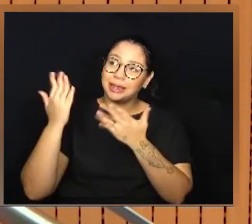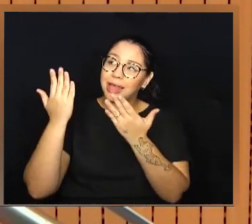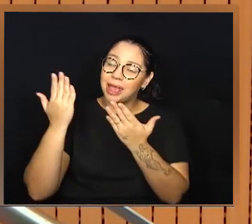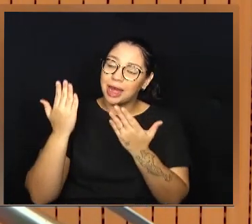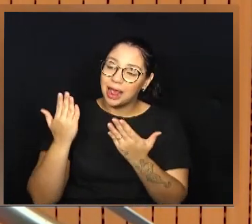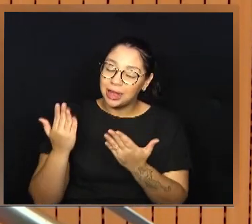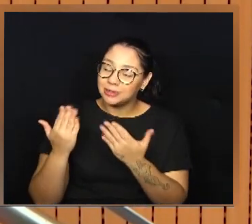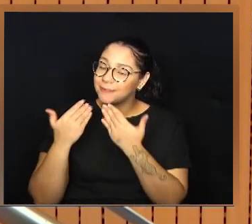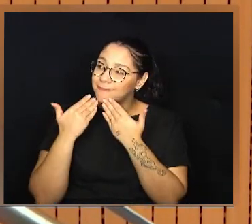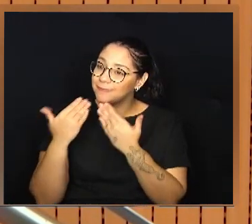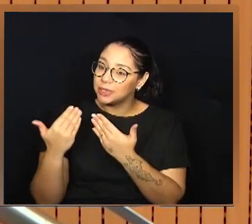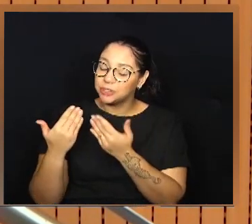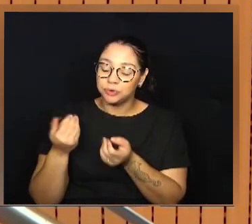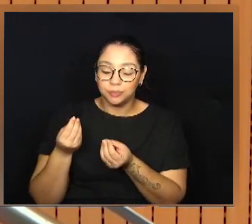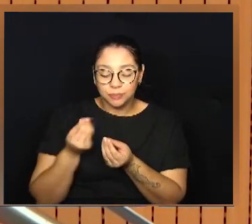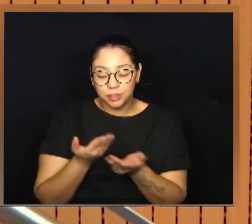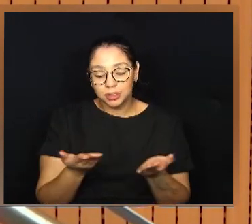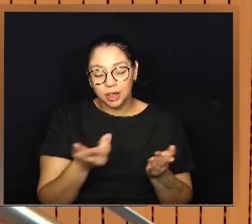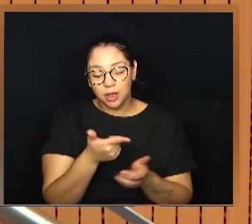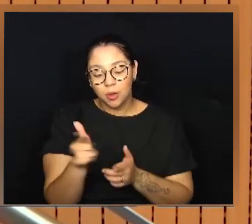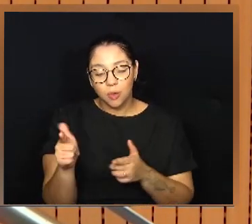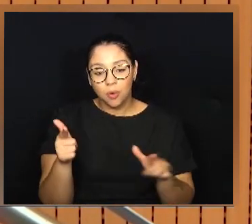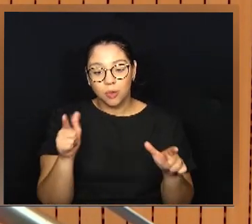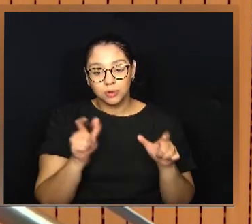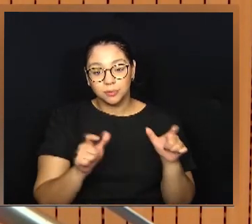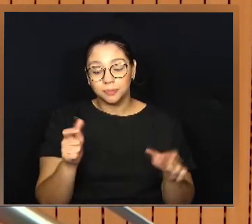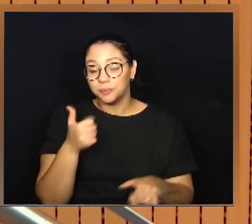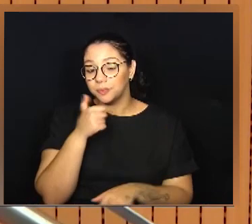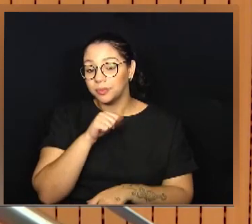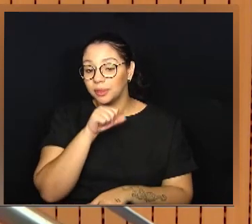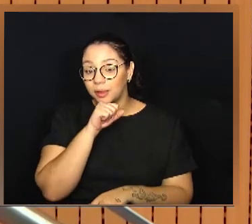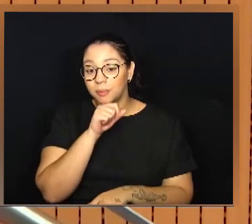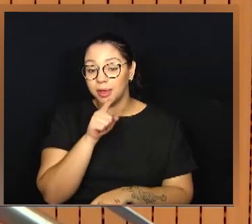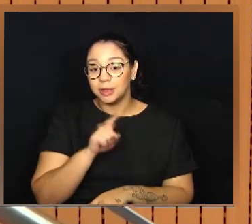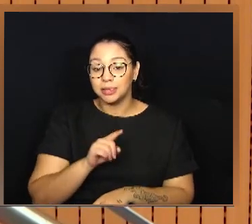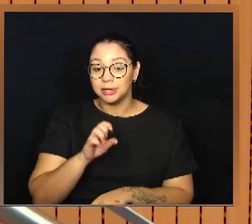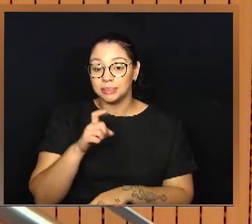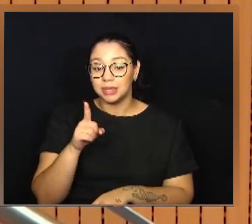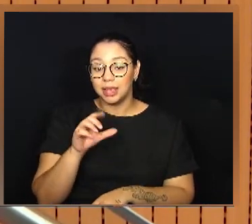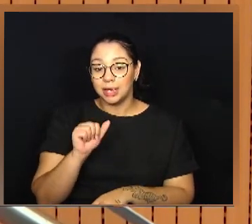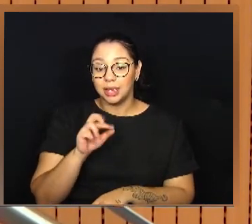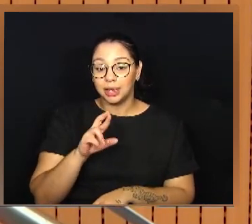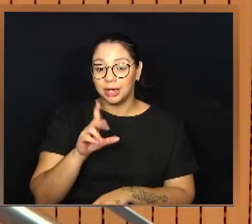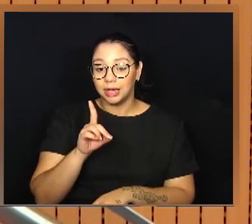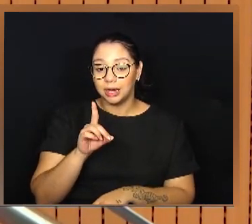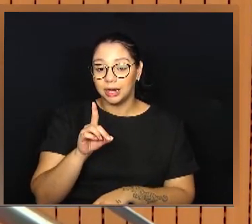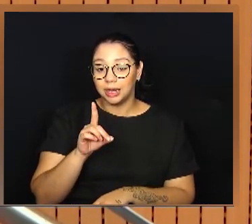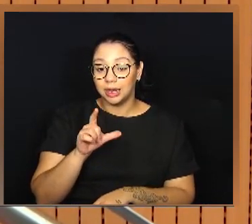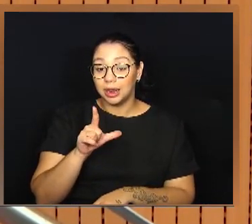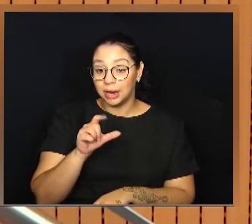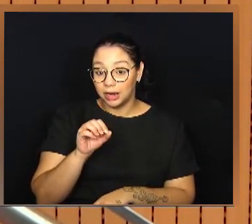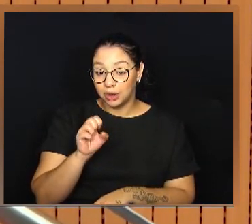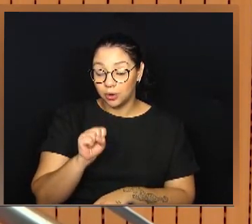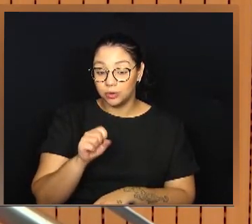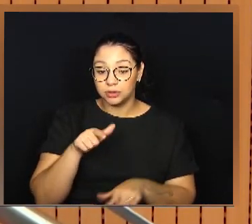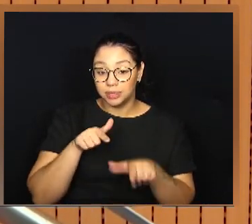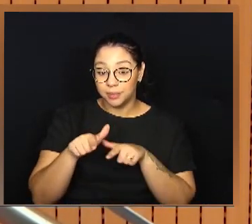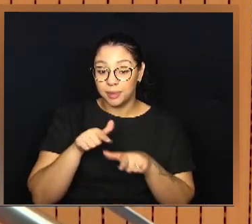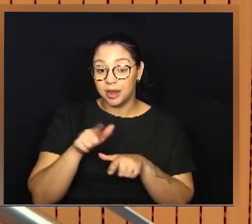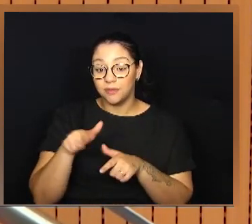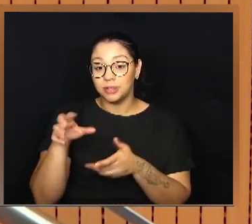eles alcançaram pelos outros o pai José Carlos trabalhava na Rhodia